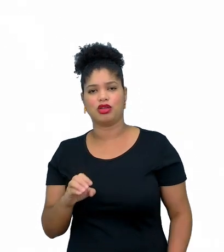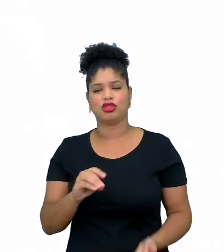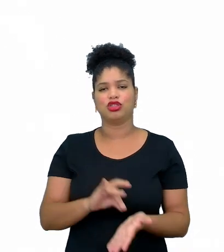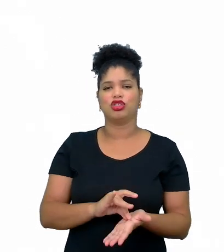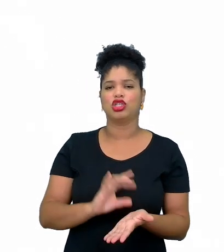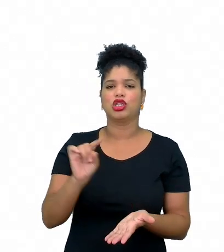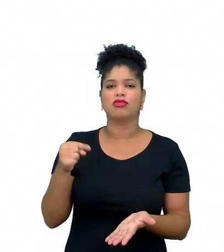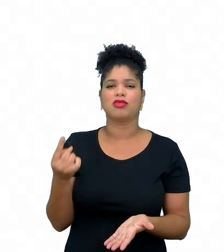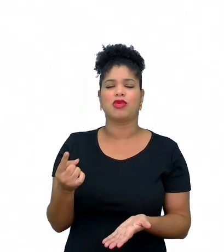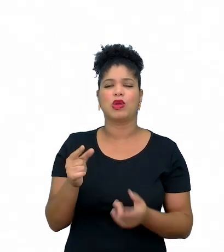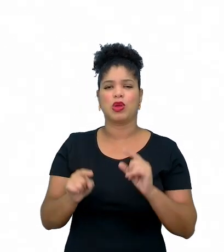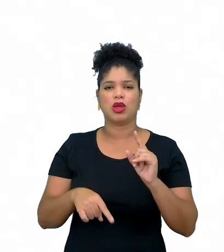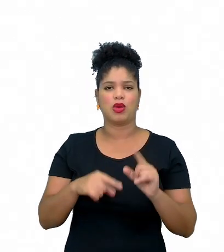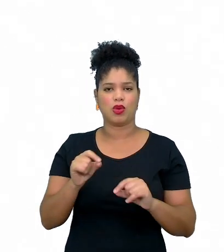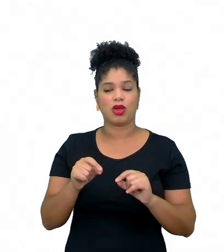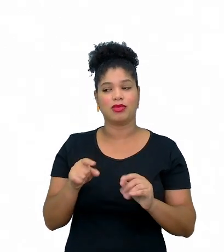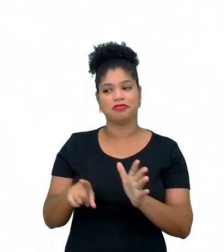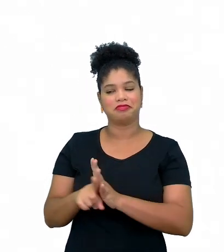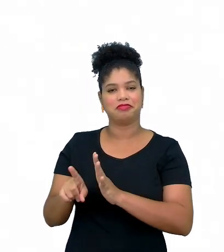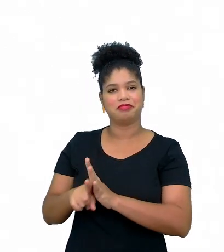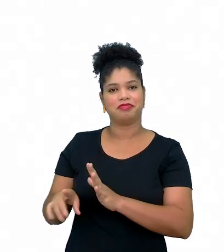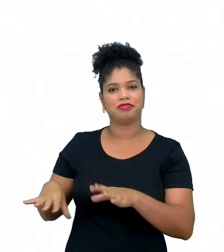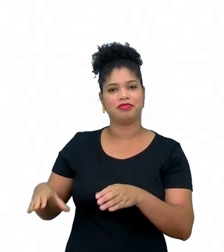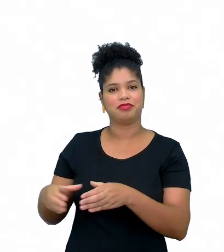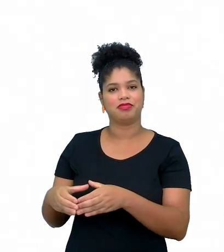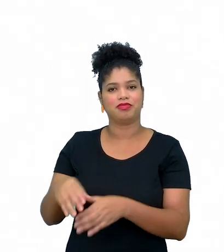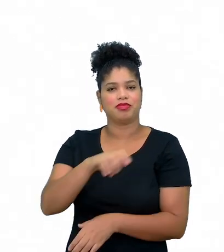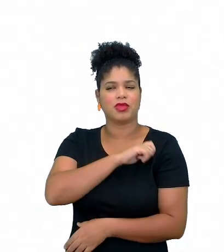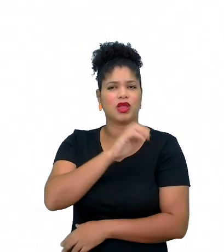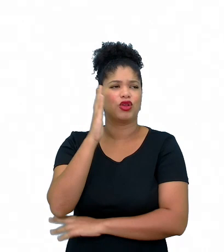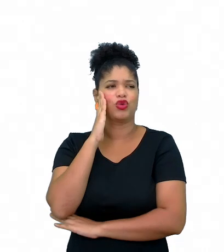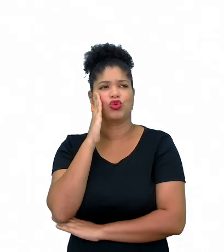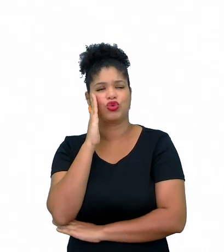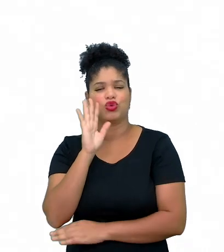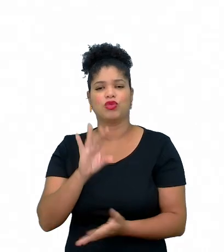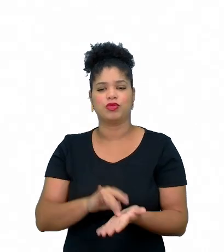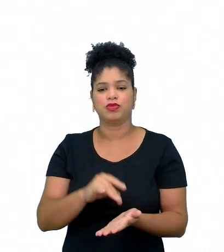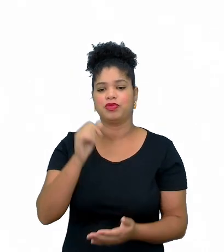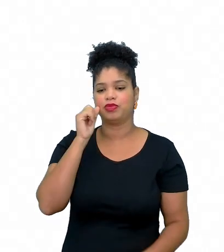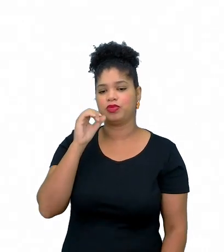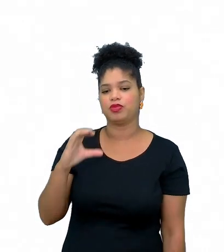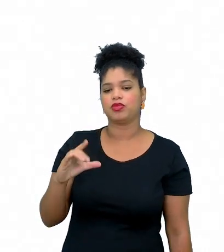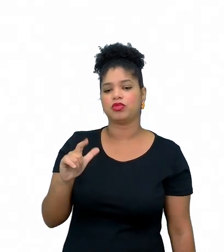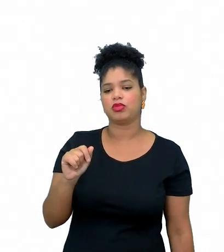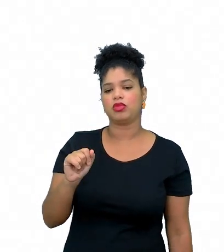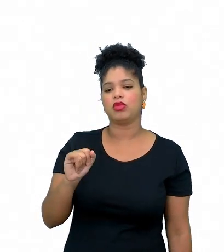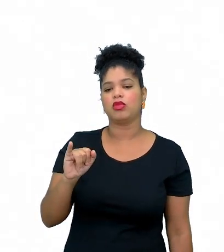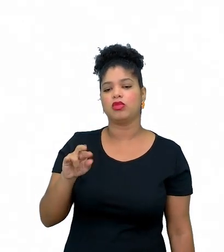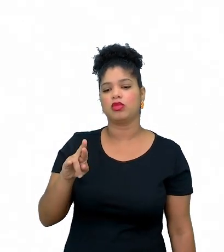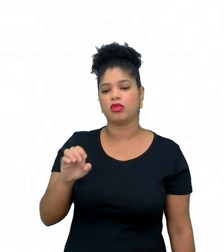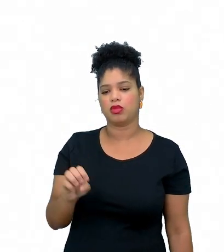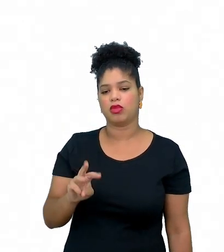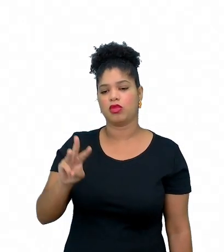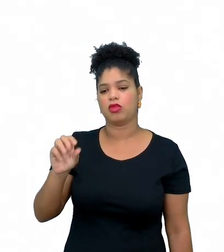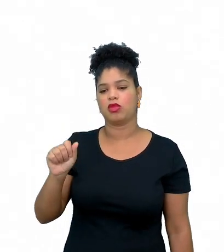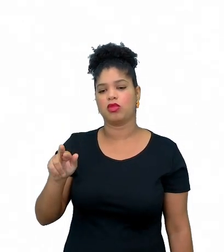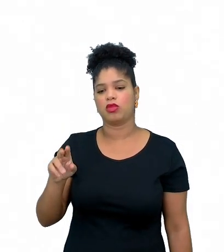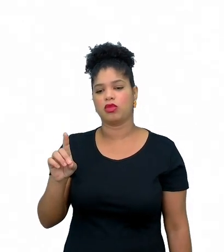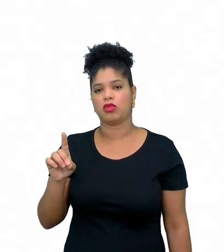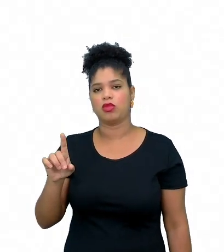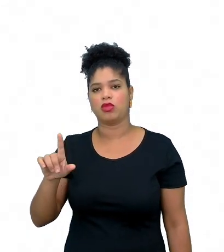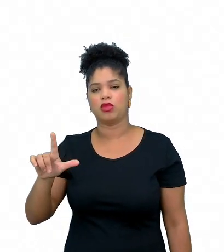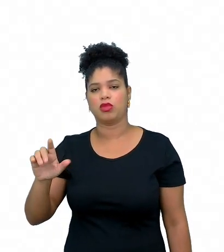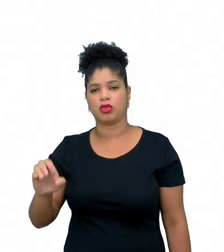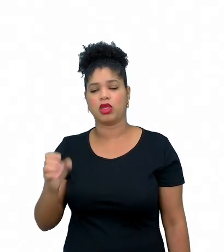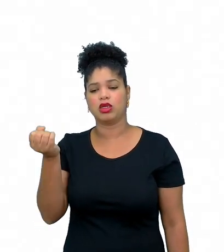isso também com os alunos, né? Um estudo desenvolvido pela pesquisadora Claire Wardley, de 2017, alerta para 7